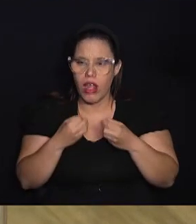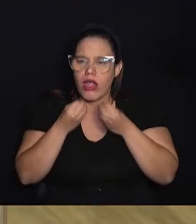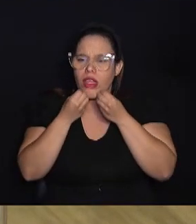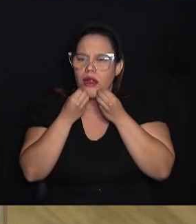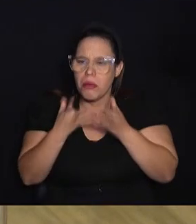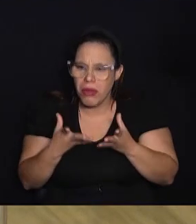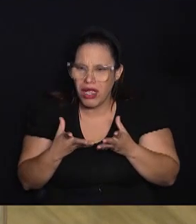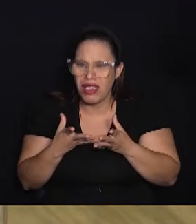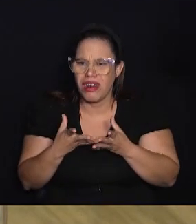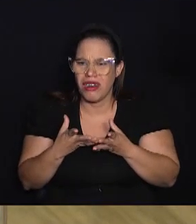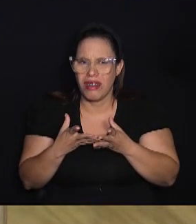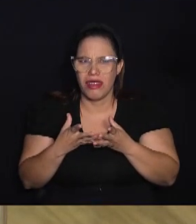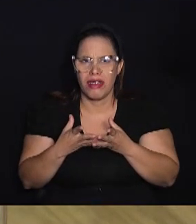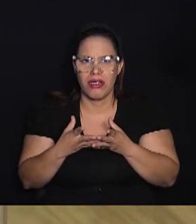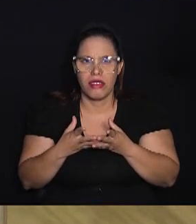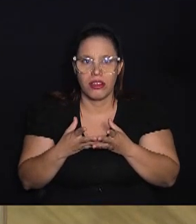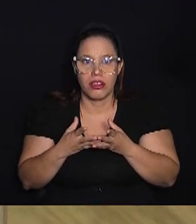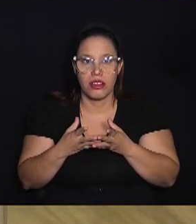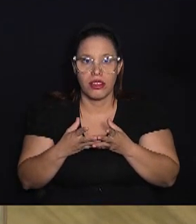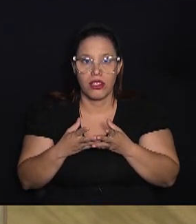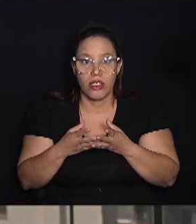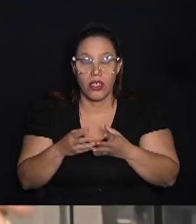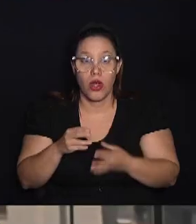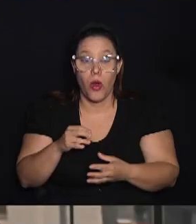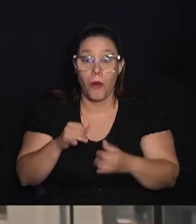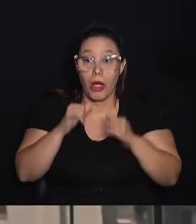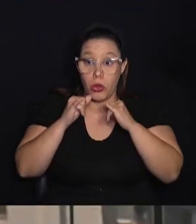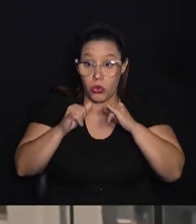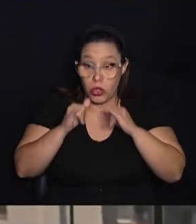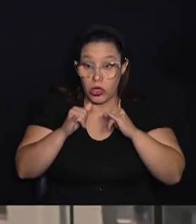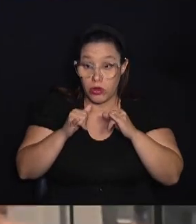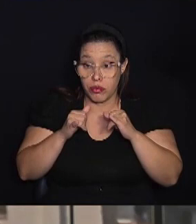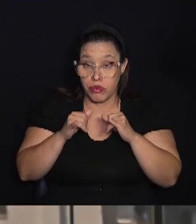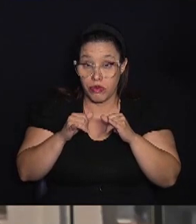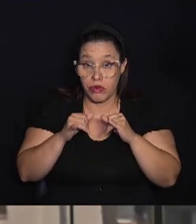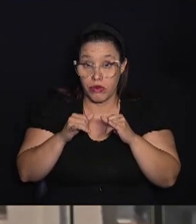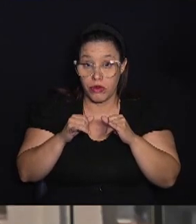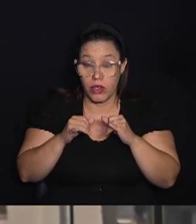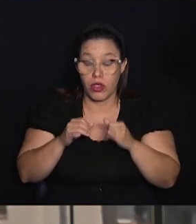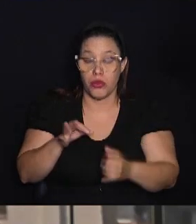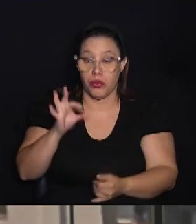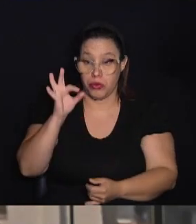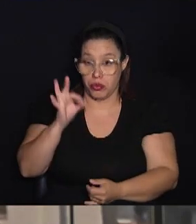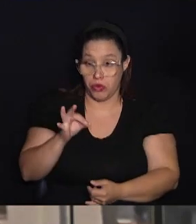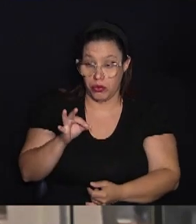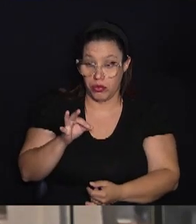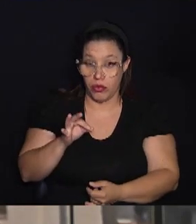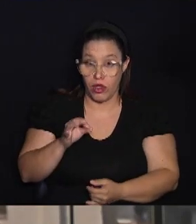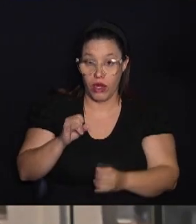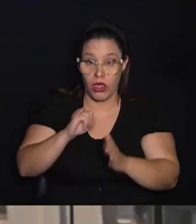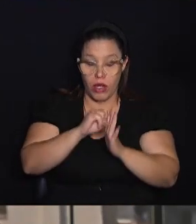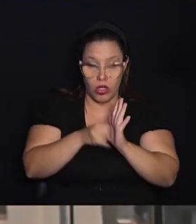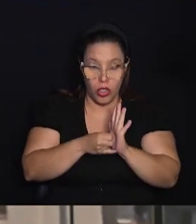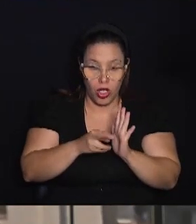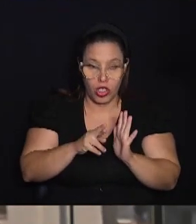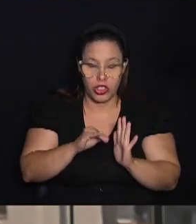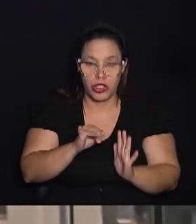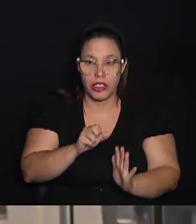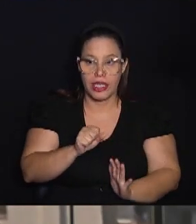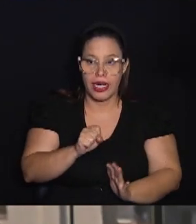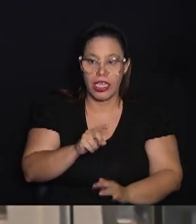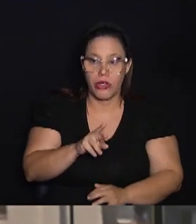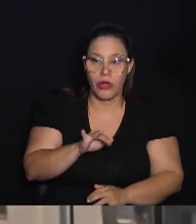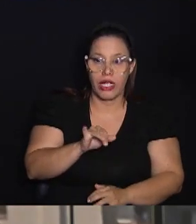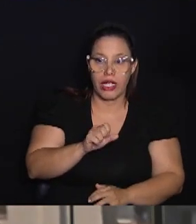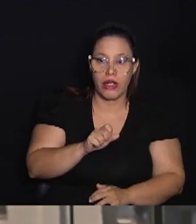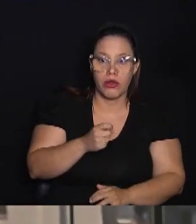consigo mesmo gente olha temos aqui uma notícia para você de última hora a justiça eleitoral de Campinas